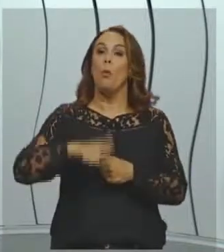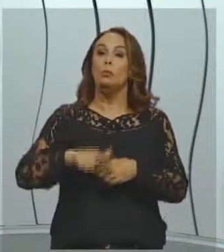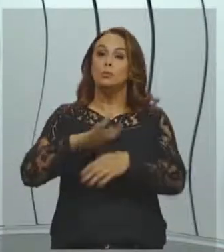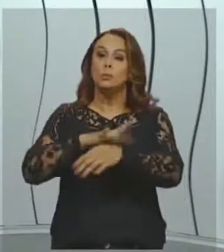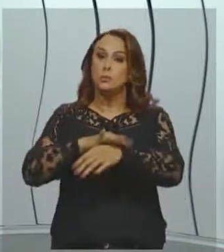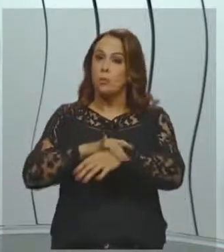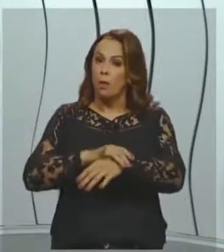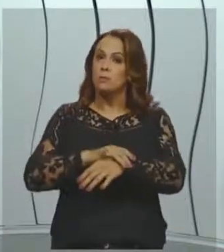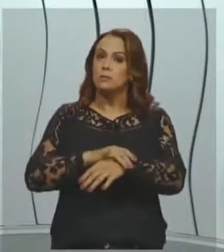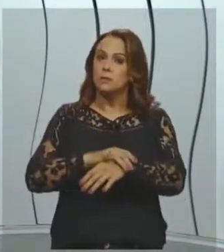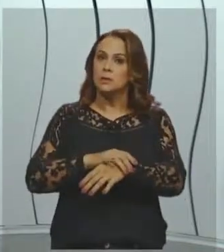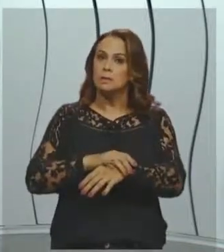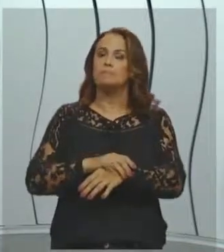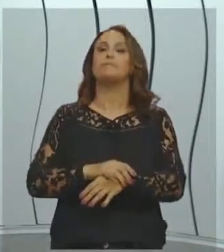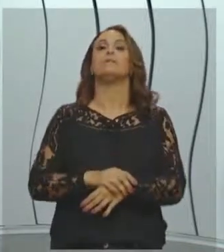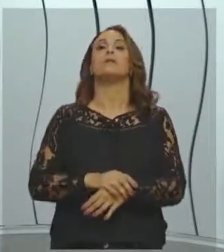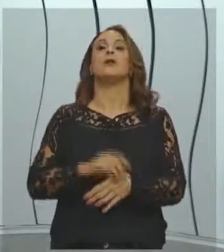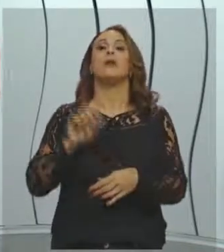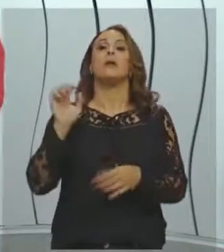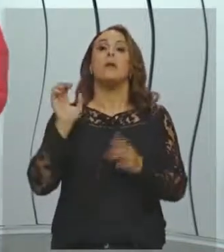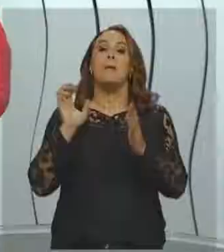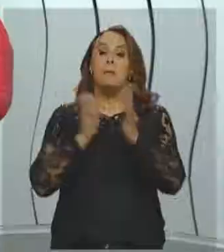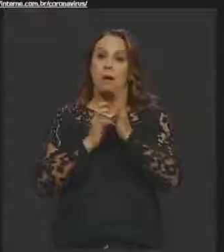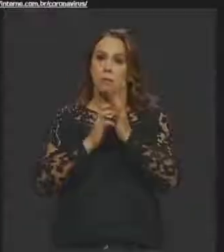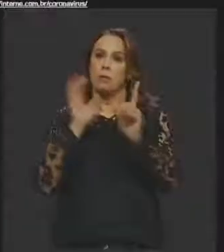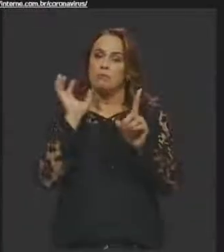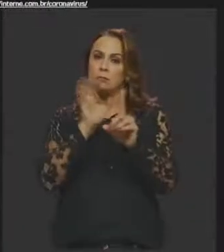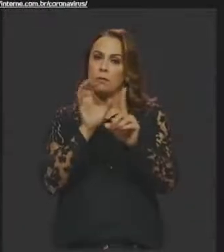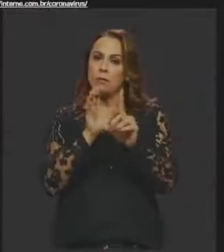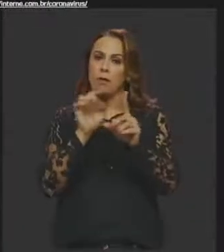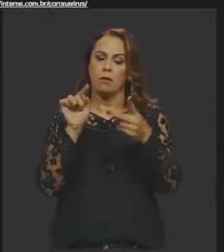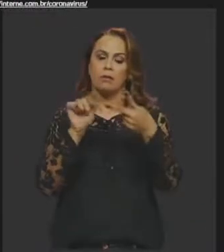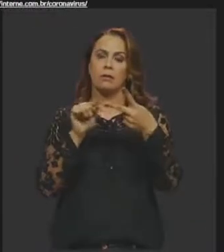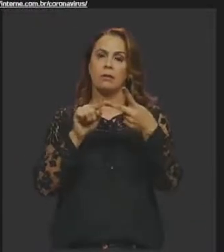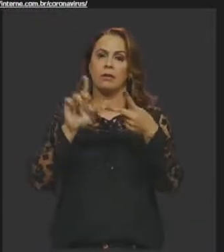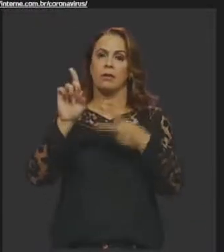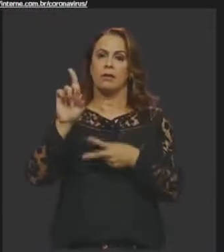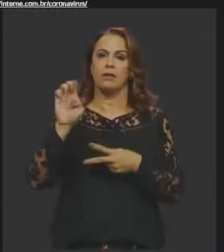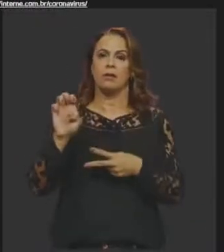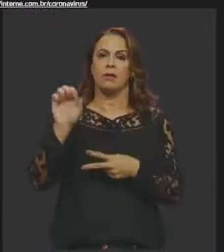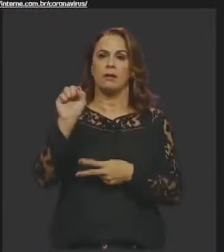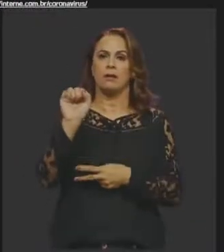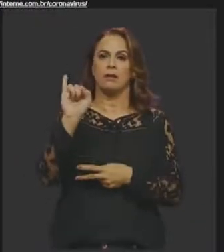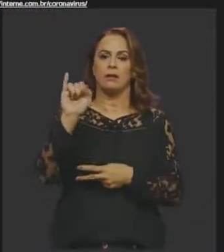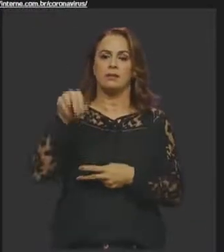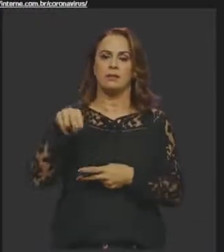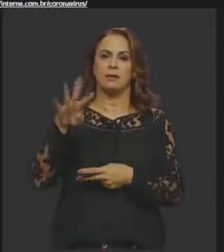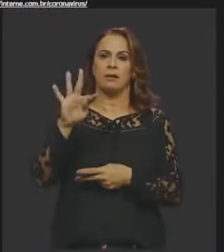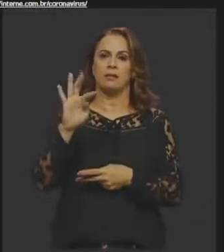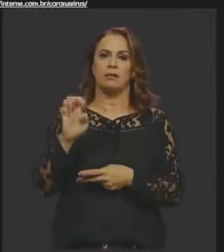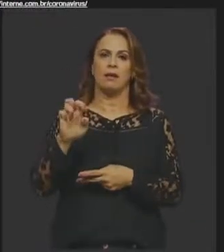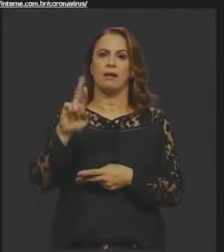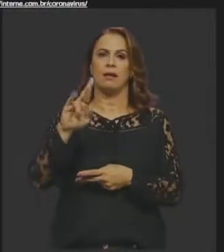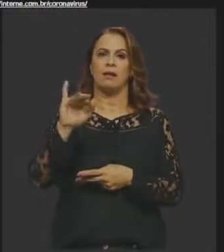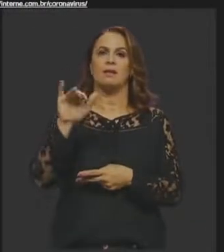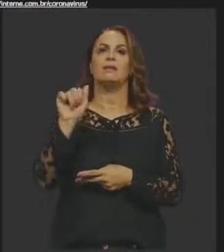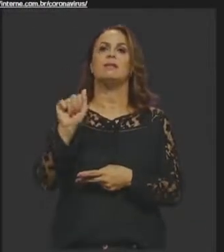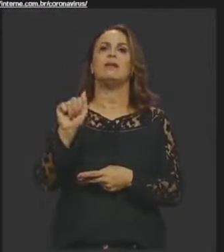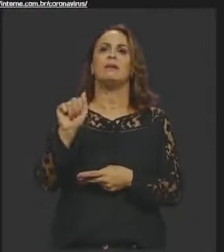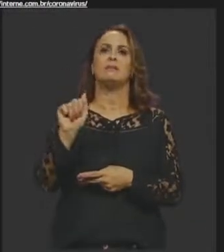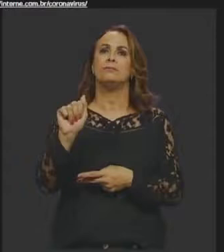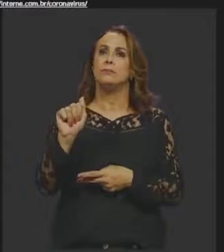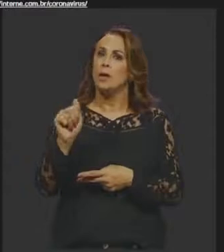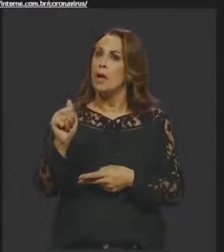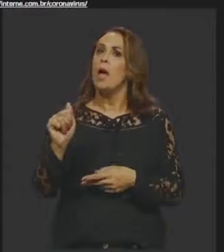causada por bactéria, é o que a gente chama de desinteria bacteriana. É muito comum as pessoas terem esse tipo